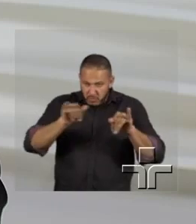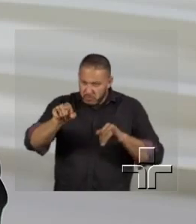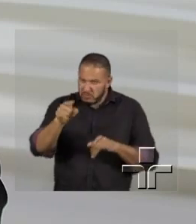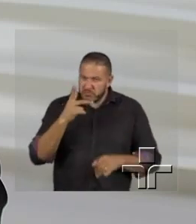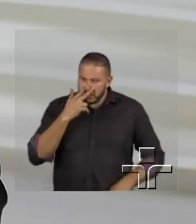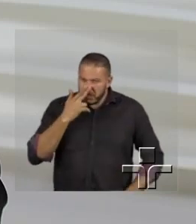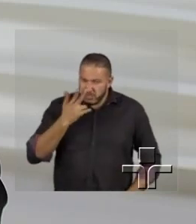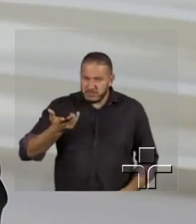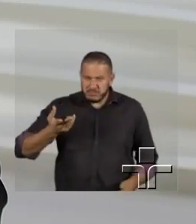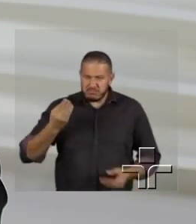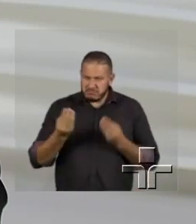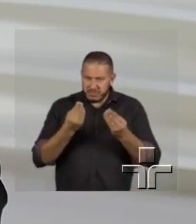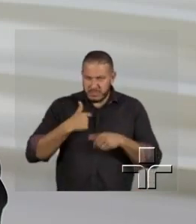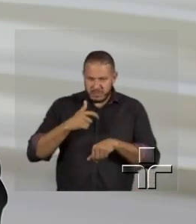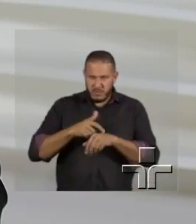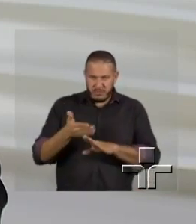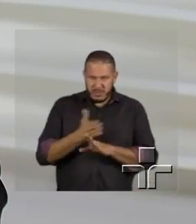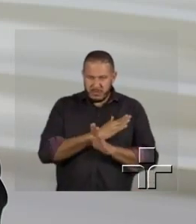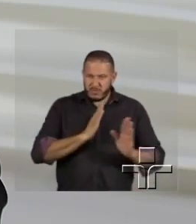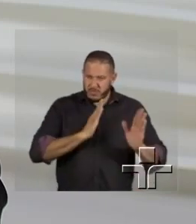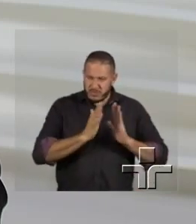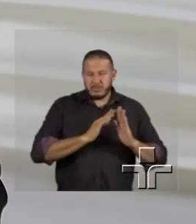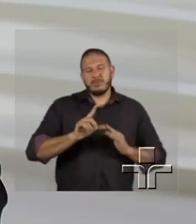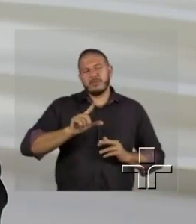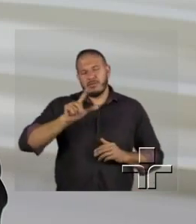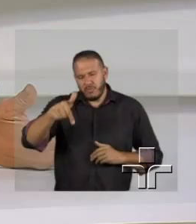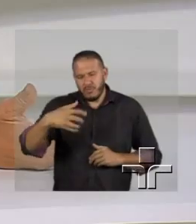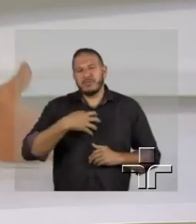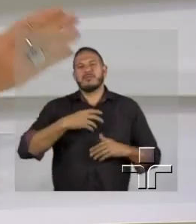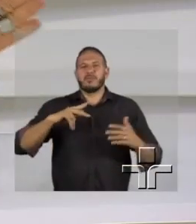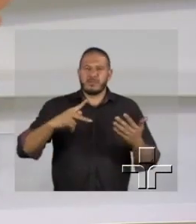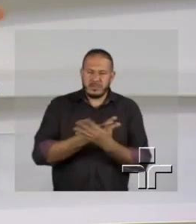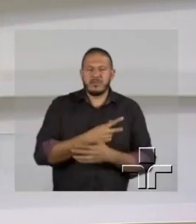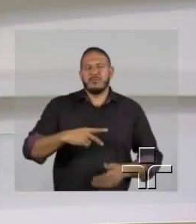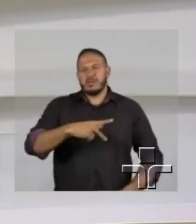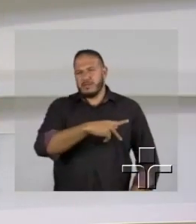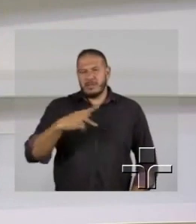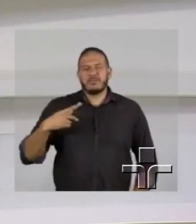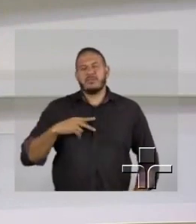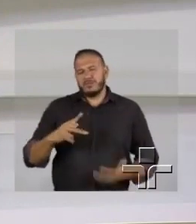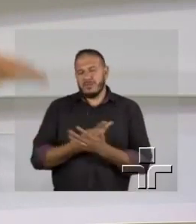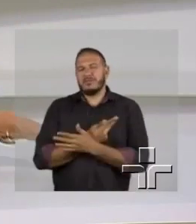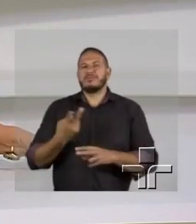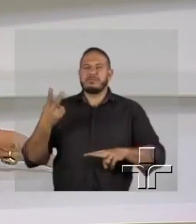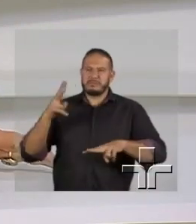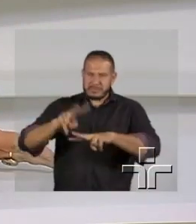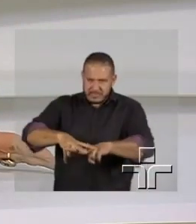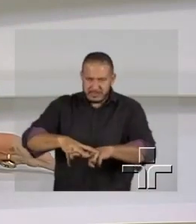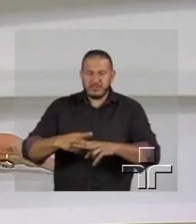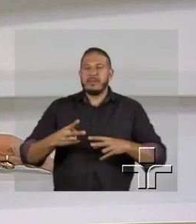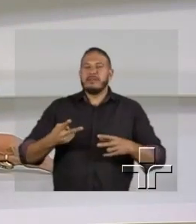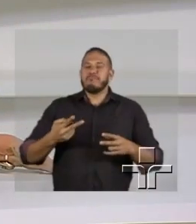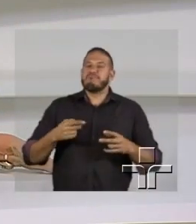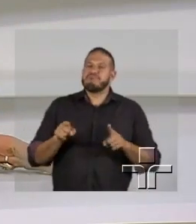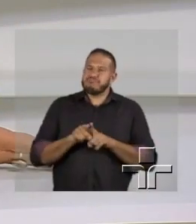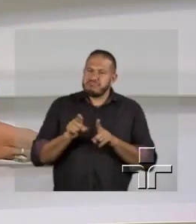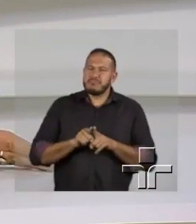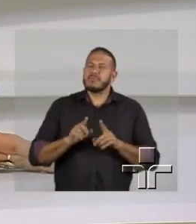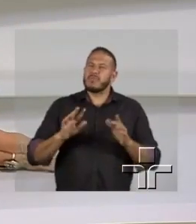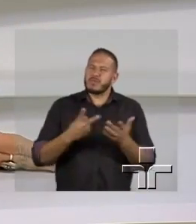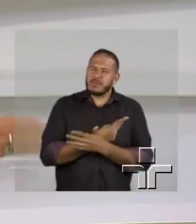Mas você tem ali 2 ou 3 fundamentos. São poucos os fundamentos que existem ali. Sim. Que